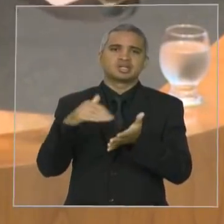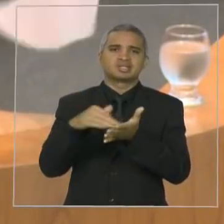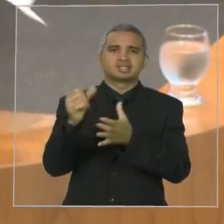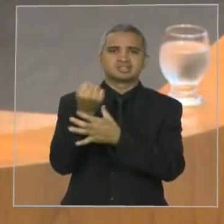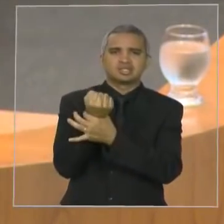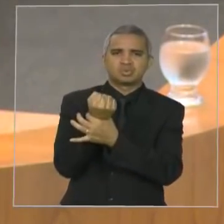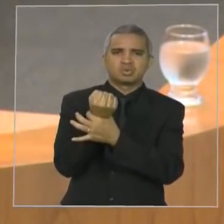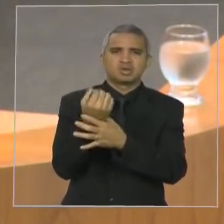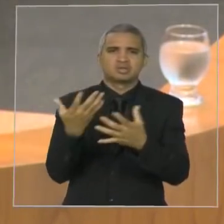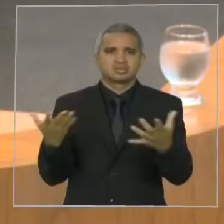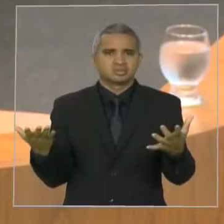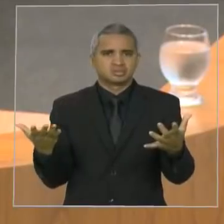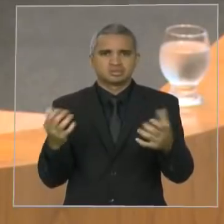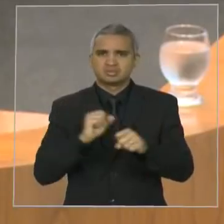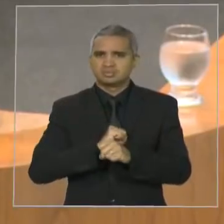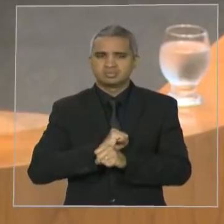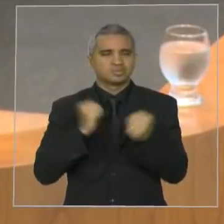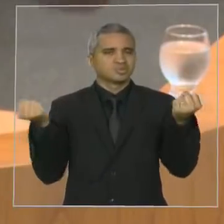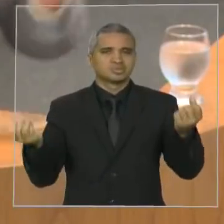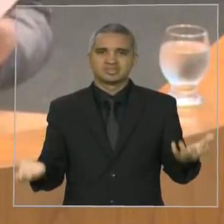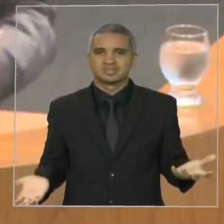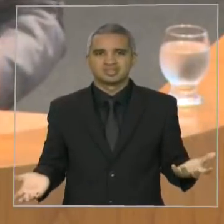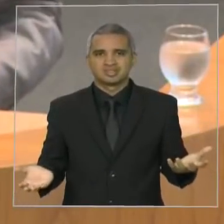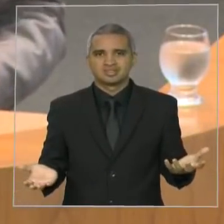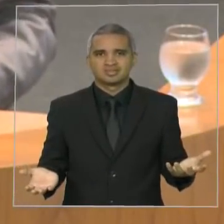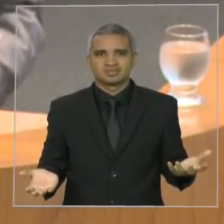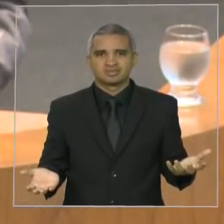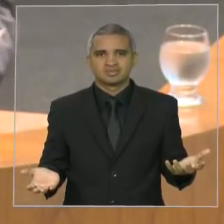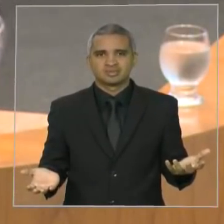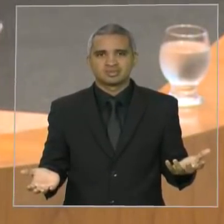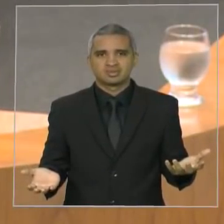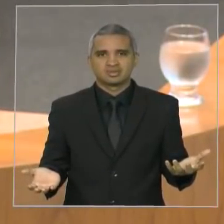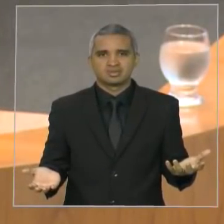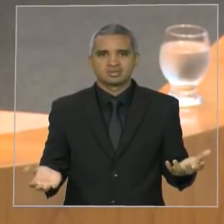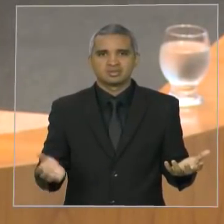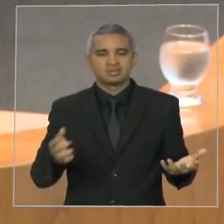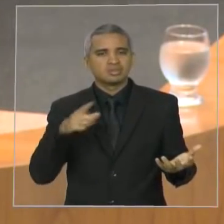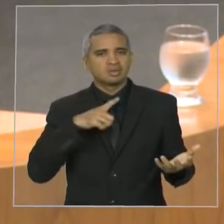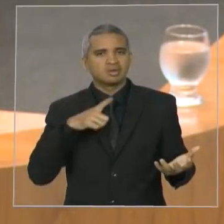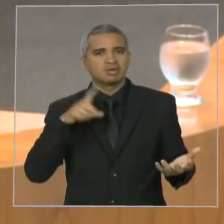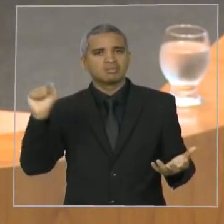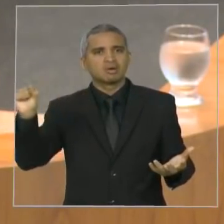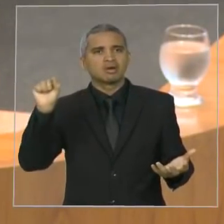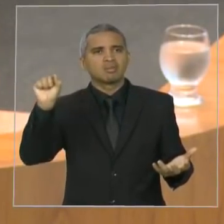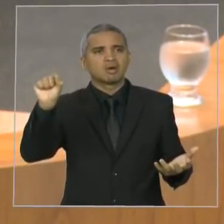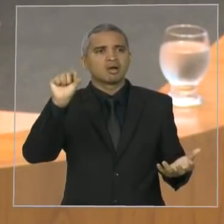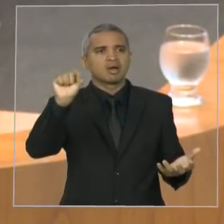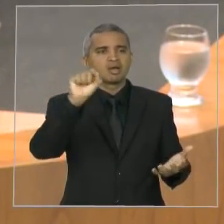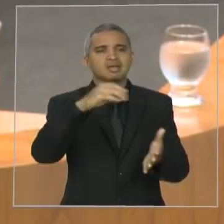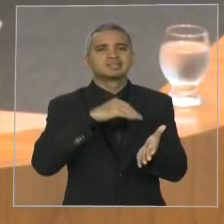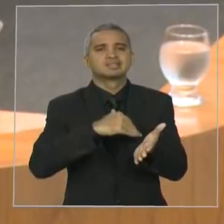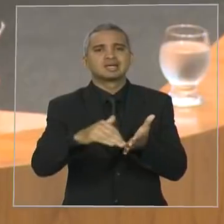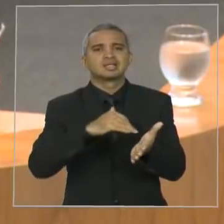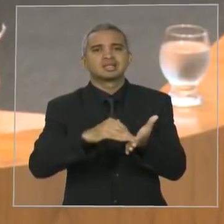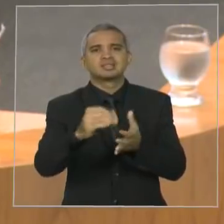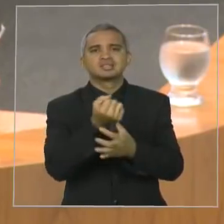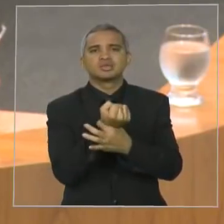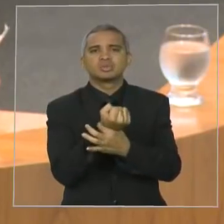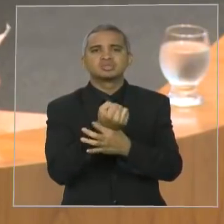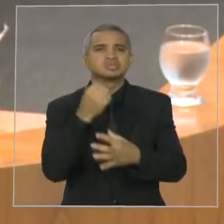e na maioria das vezes coloca secretário sem o perfil para o cargo, que não conhece nada de segurança, e muda